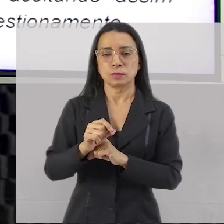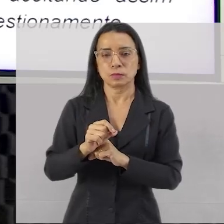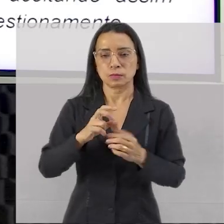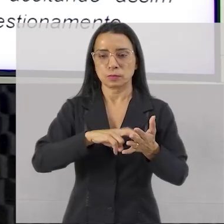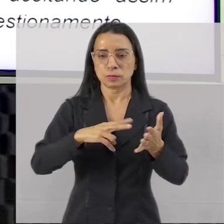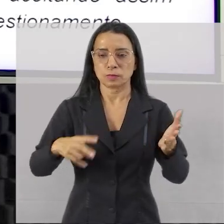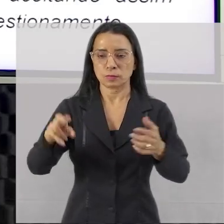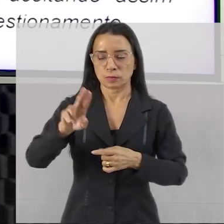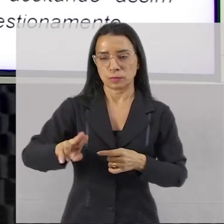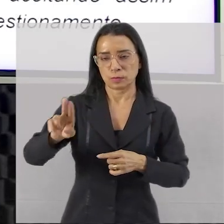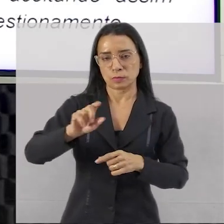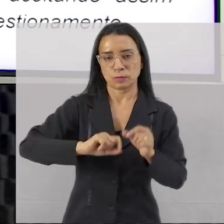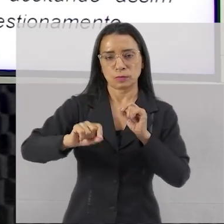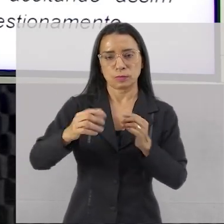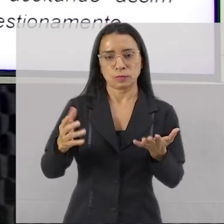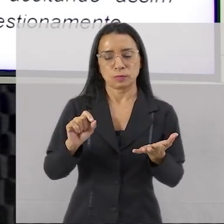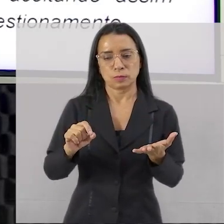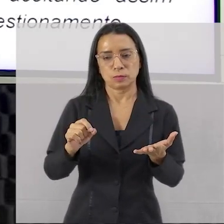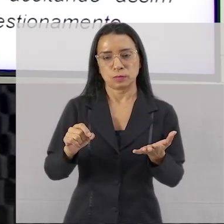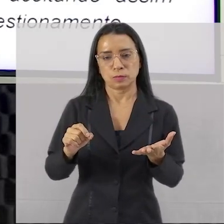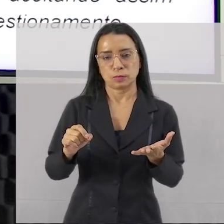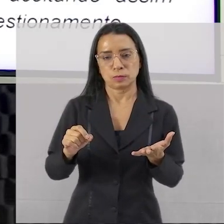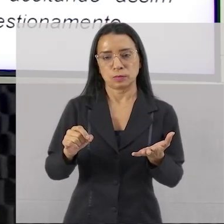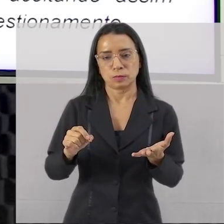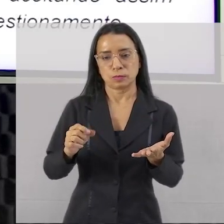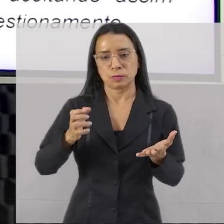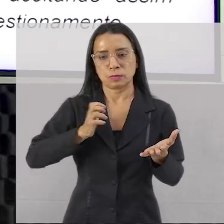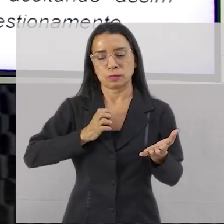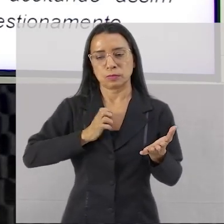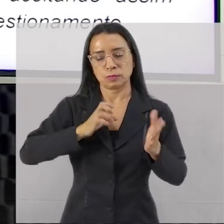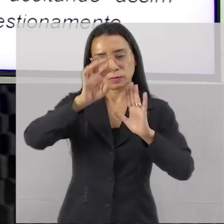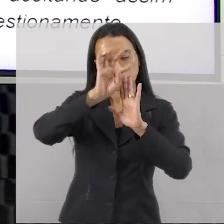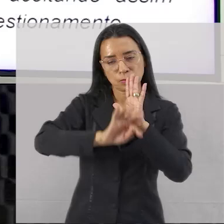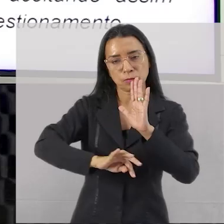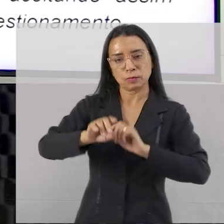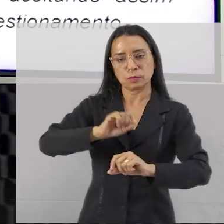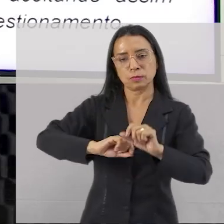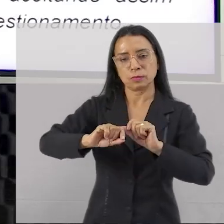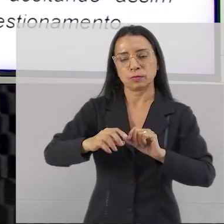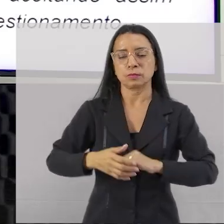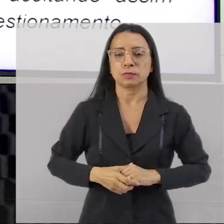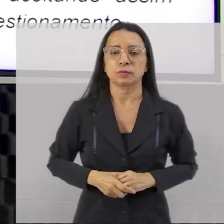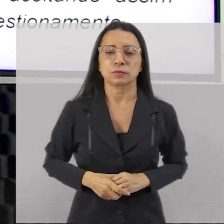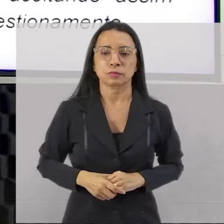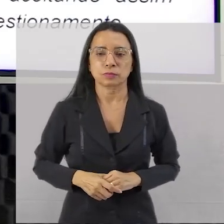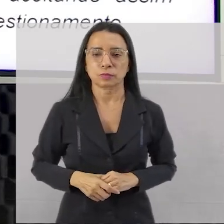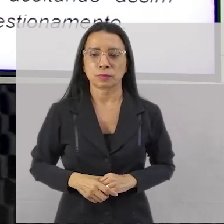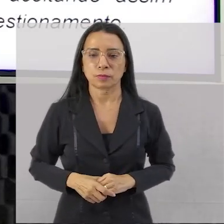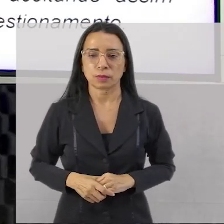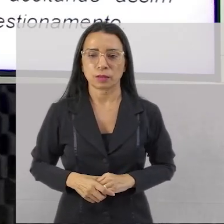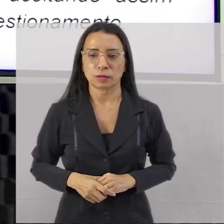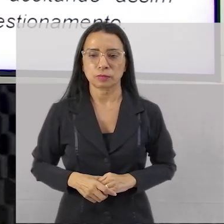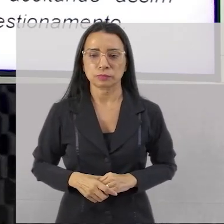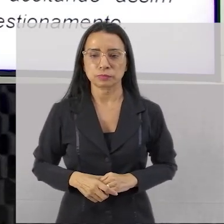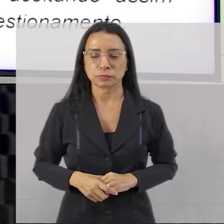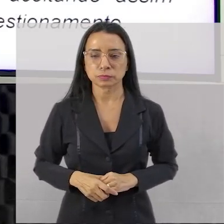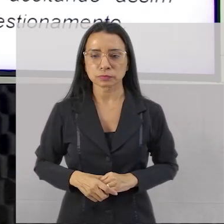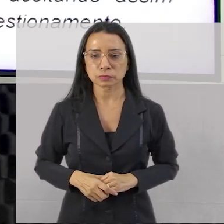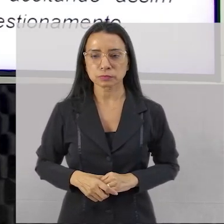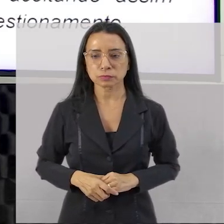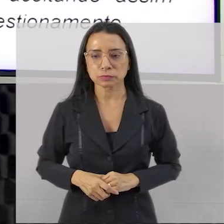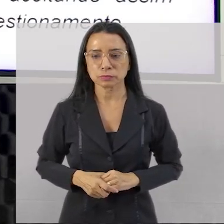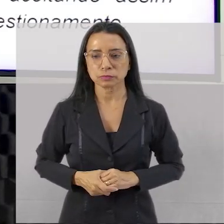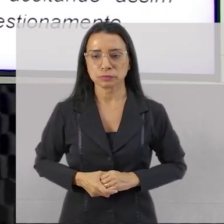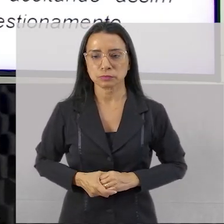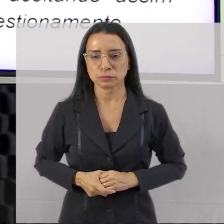autor para enriquecer o seu texto, né? Ele vai trazer Hannah Arendt, tá? Segundo a